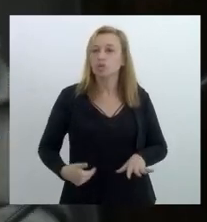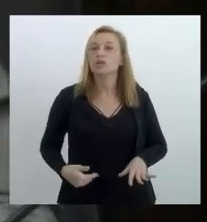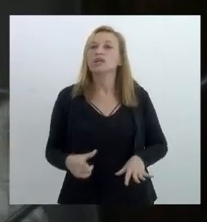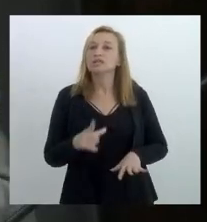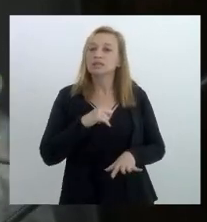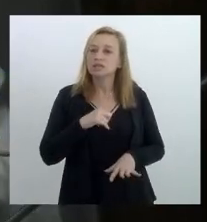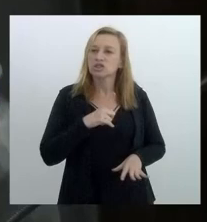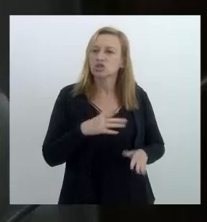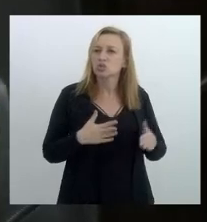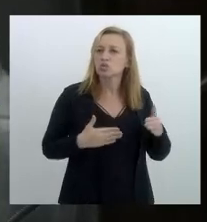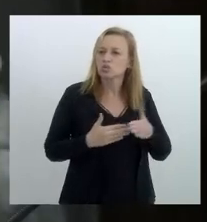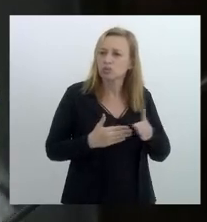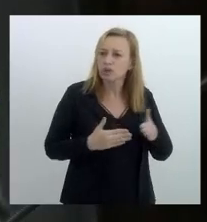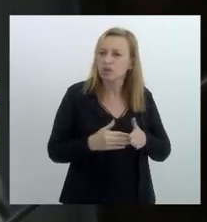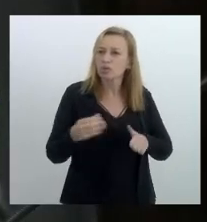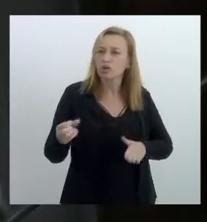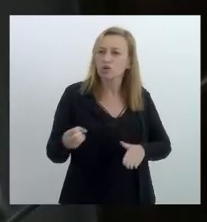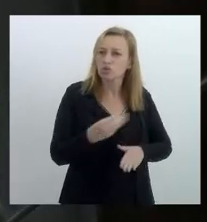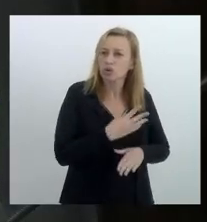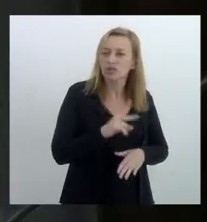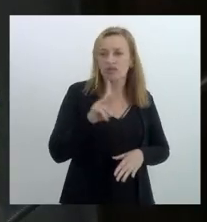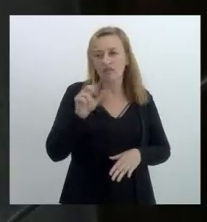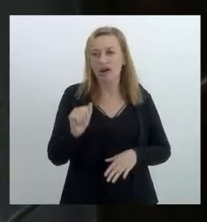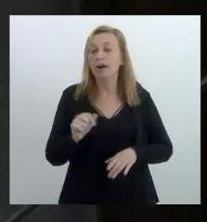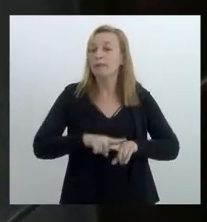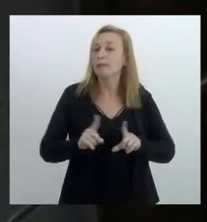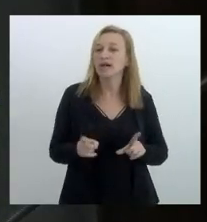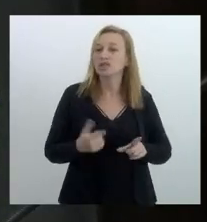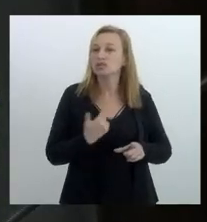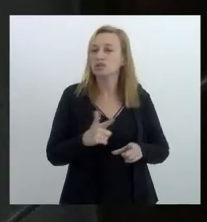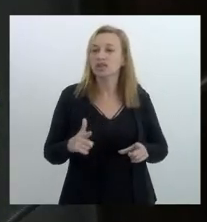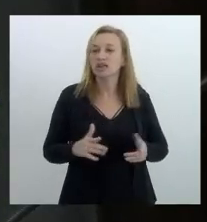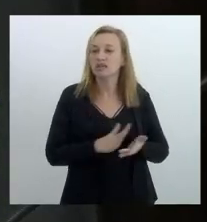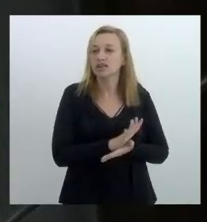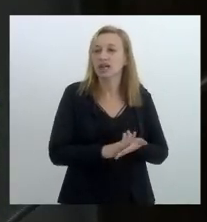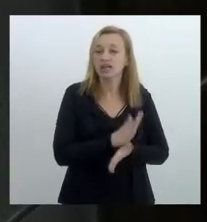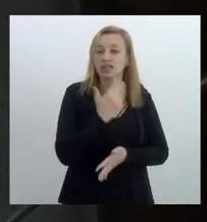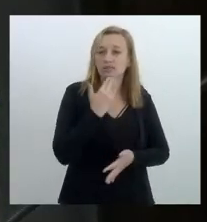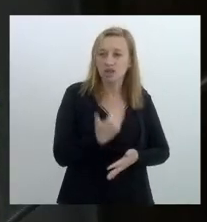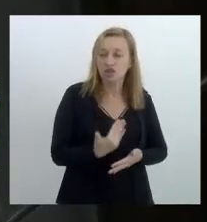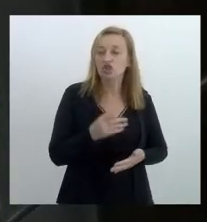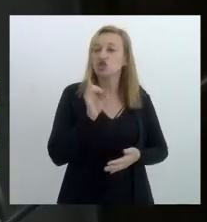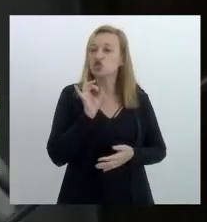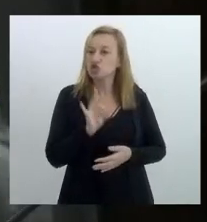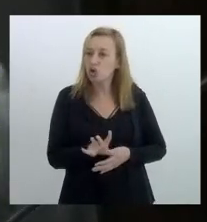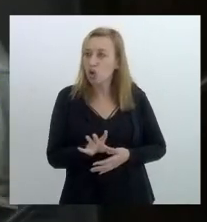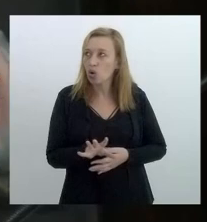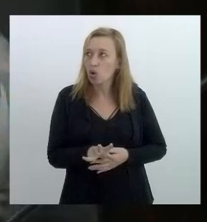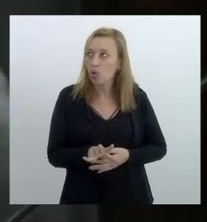Tinha uma restrição para novas vagas, mas não houve nenhuma solicitação, apenas